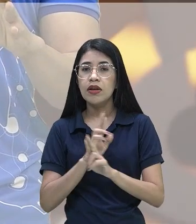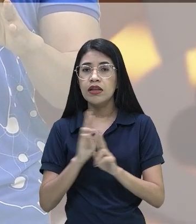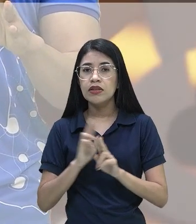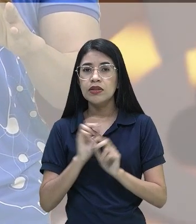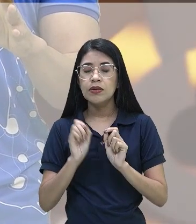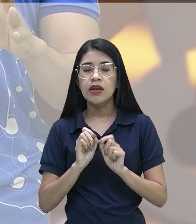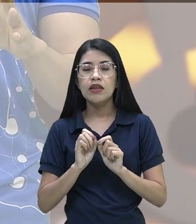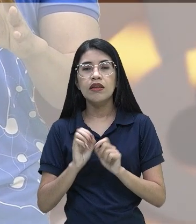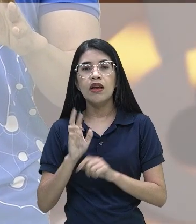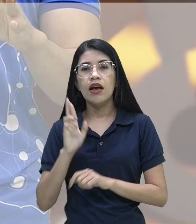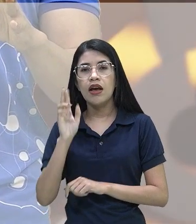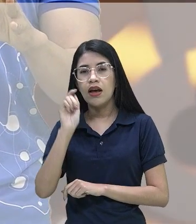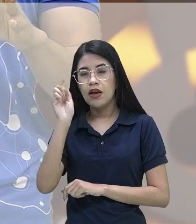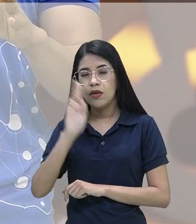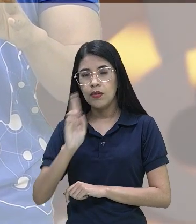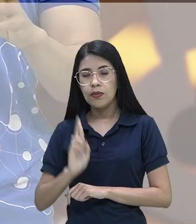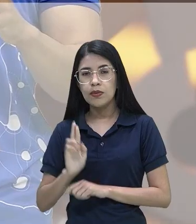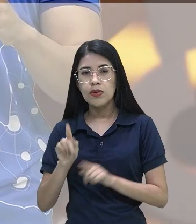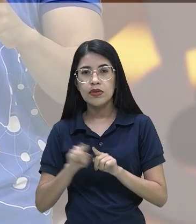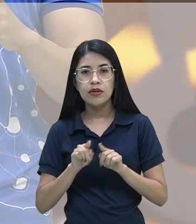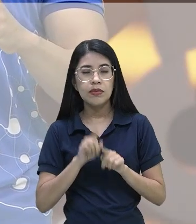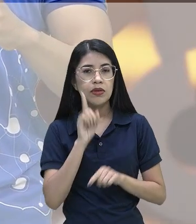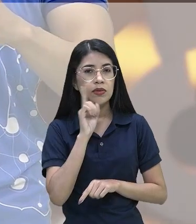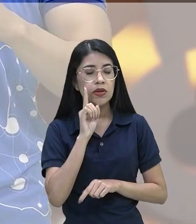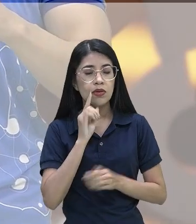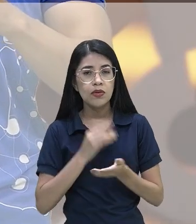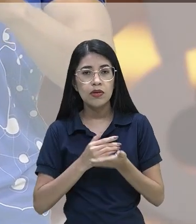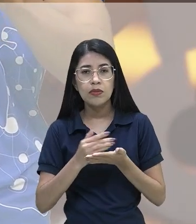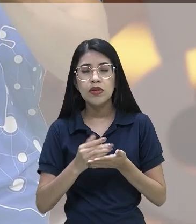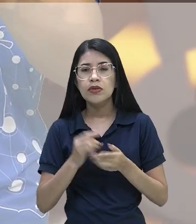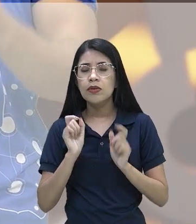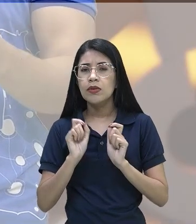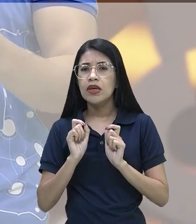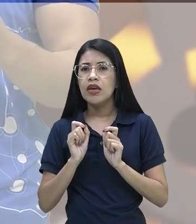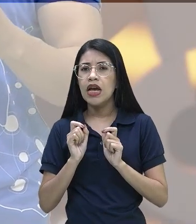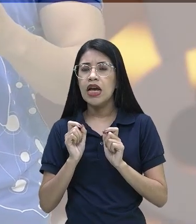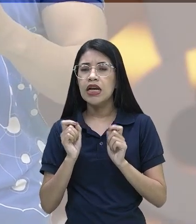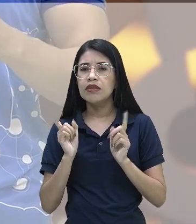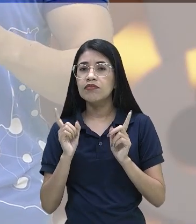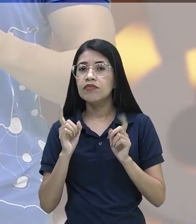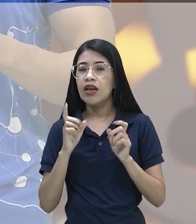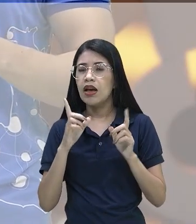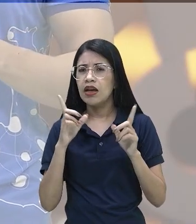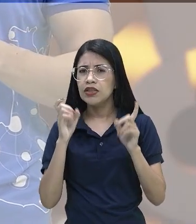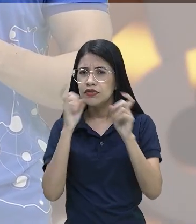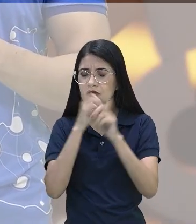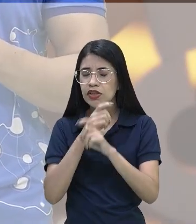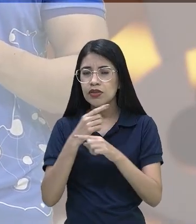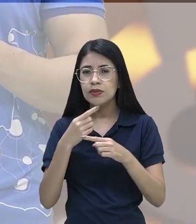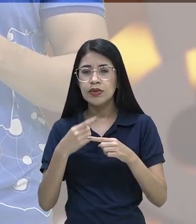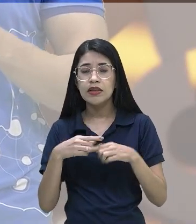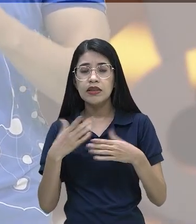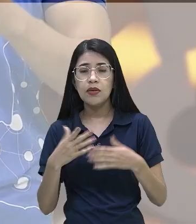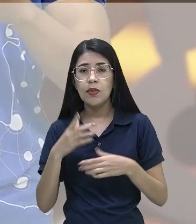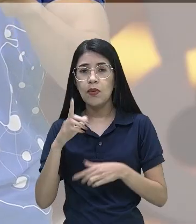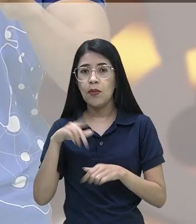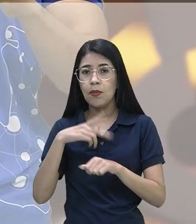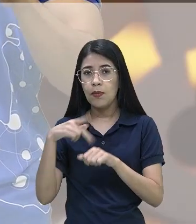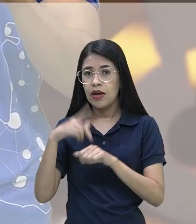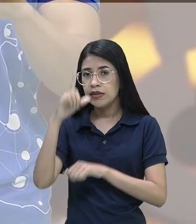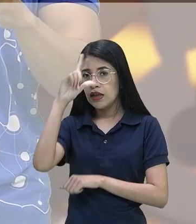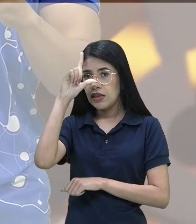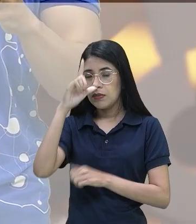Unidos e União Soviética, ela começou a ficar um pouco mais tensa. E aí a Alemanha foi dividida, né,